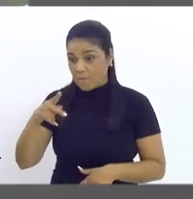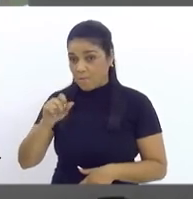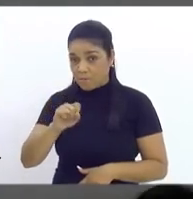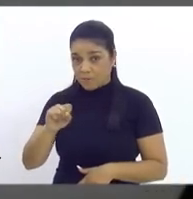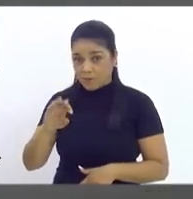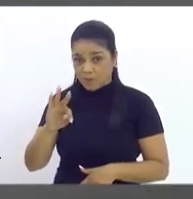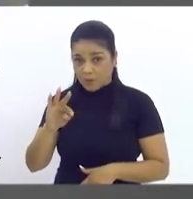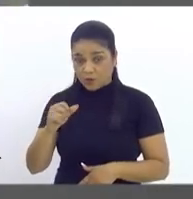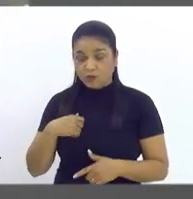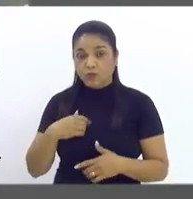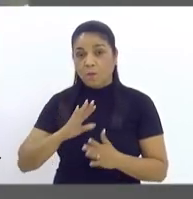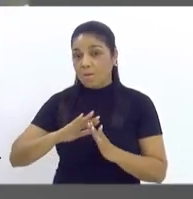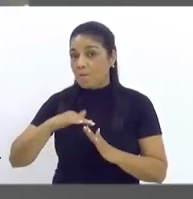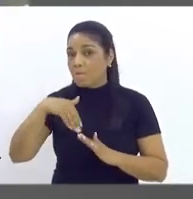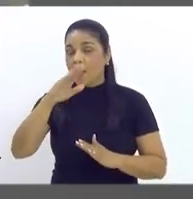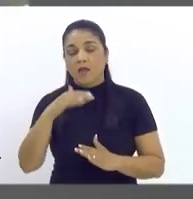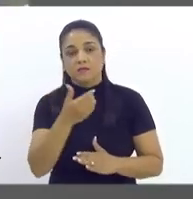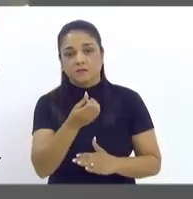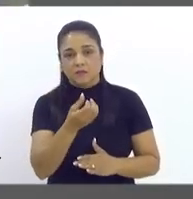2013 a 2017.